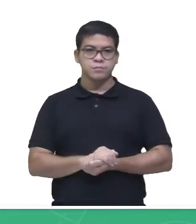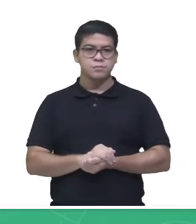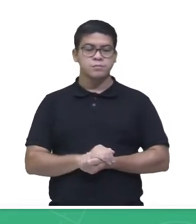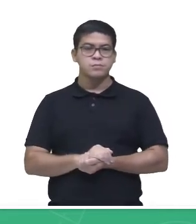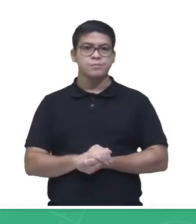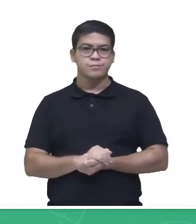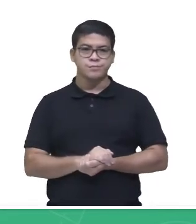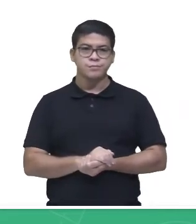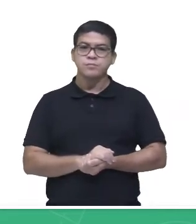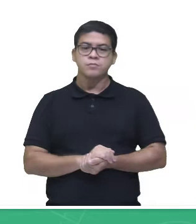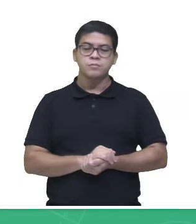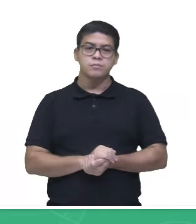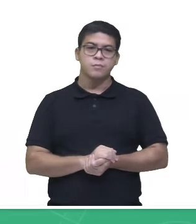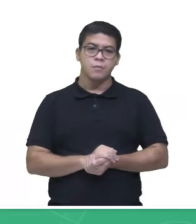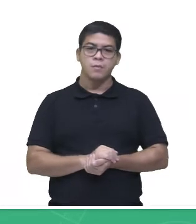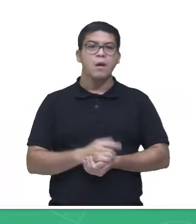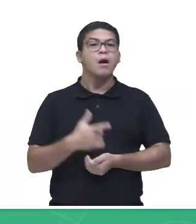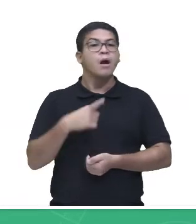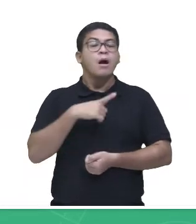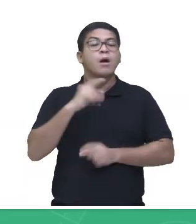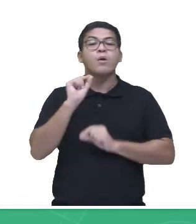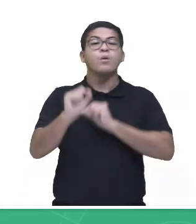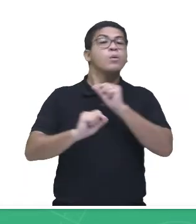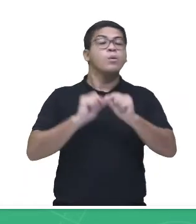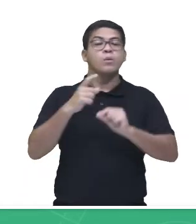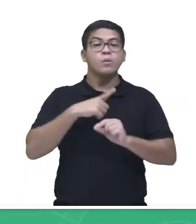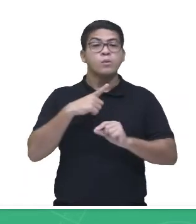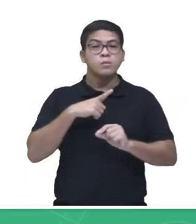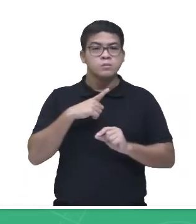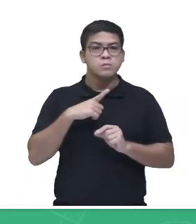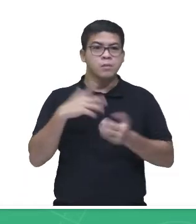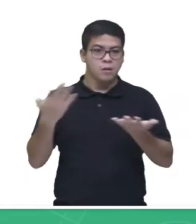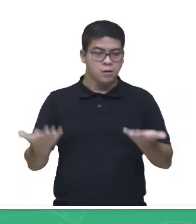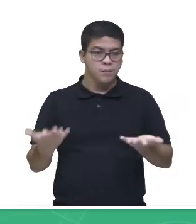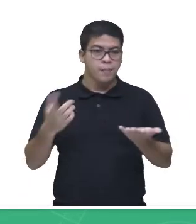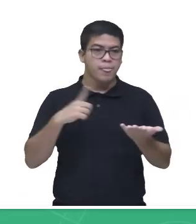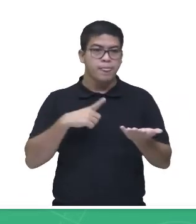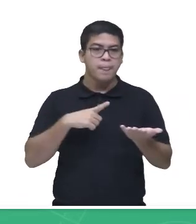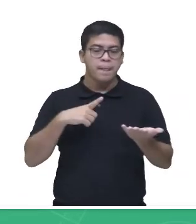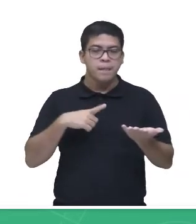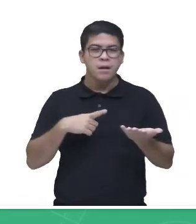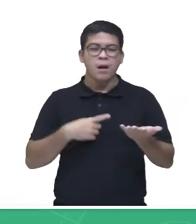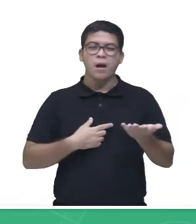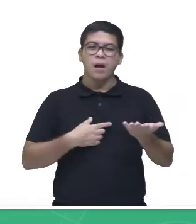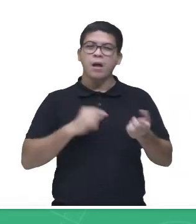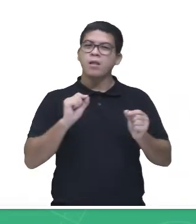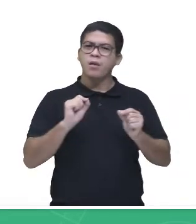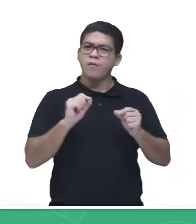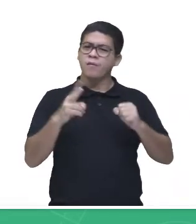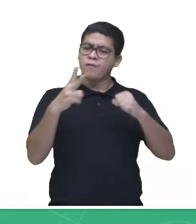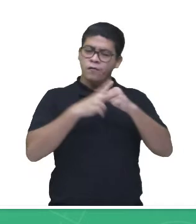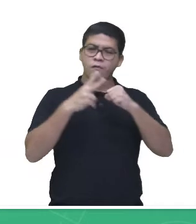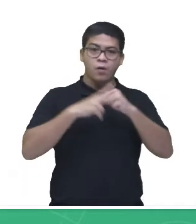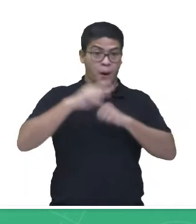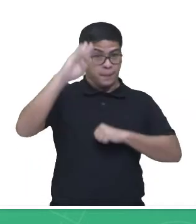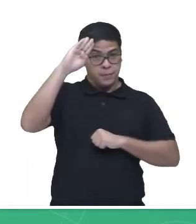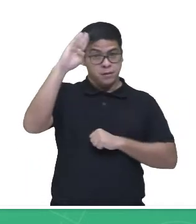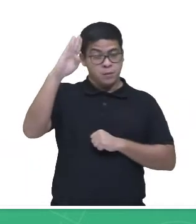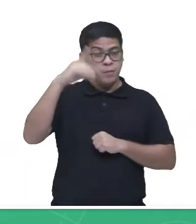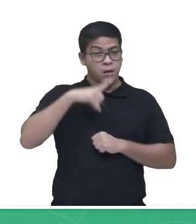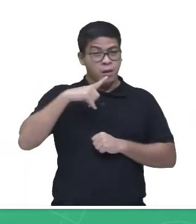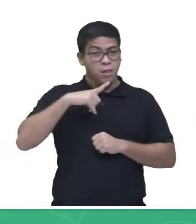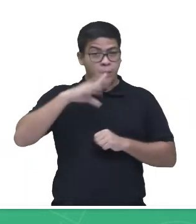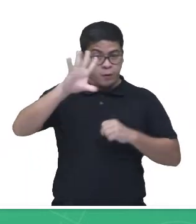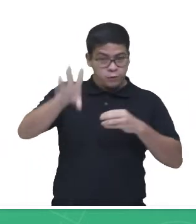Agora, depois do verbo haber, já que esse tempo verbal ele é composto, precisamos do verbo principal, claro, né? Hoje nós estamos